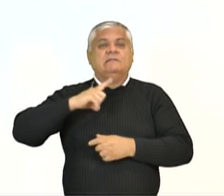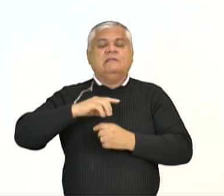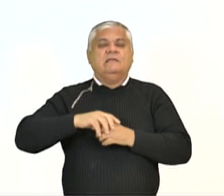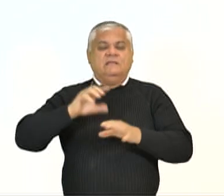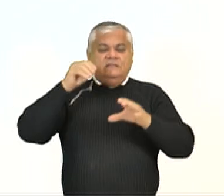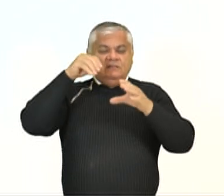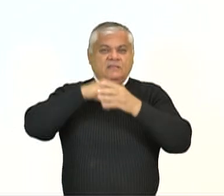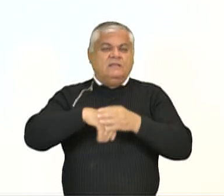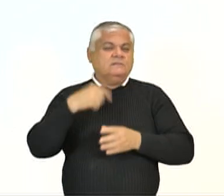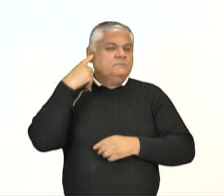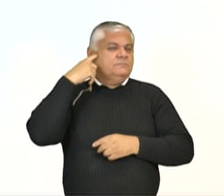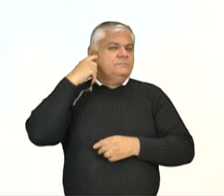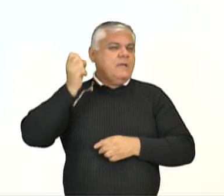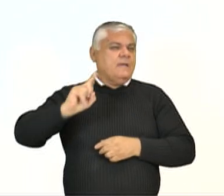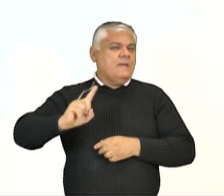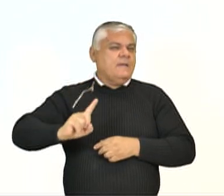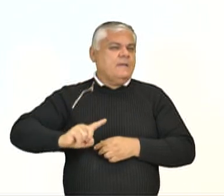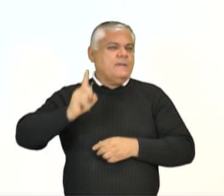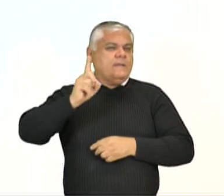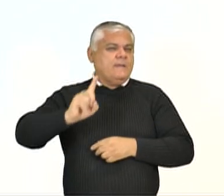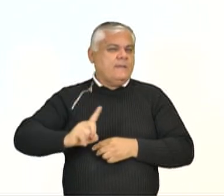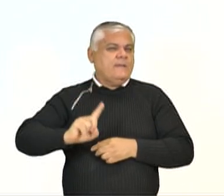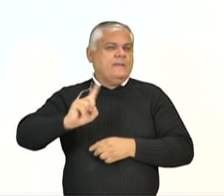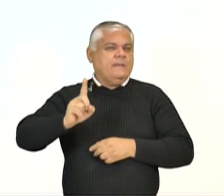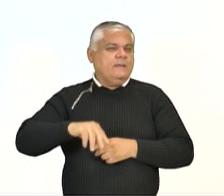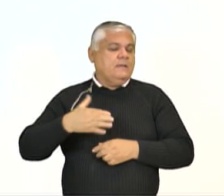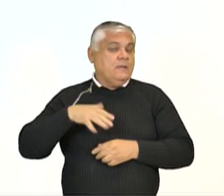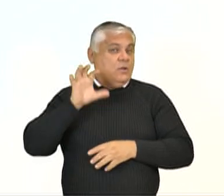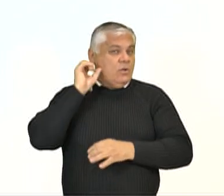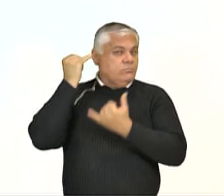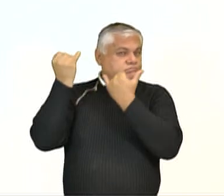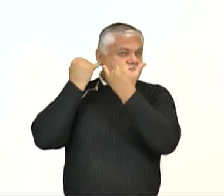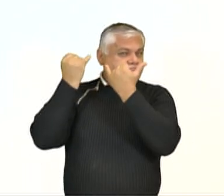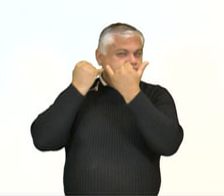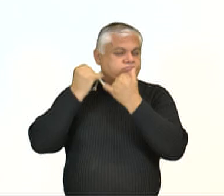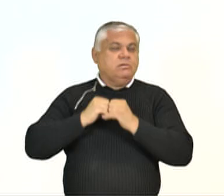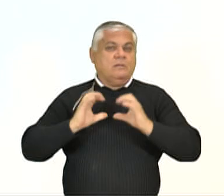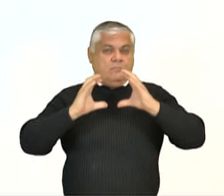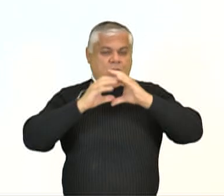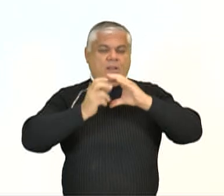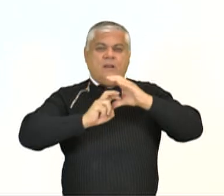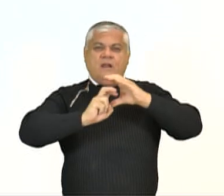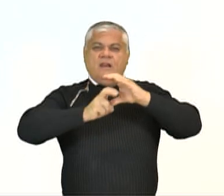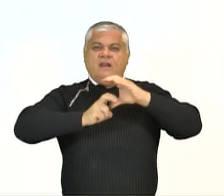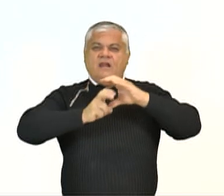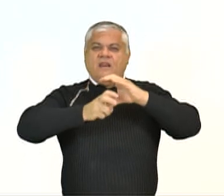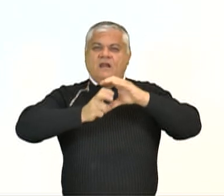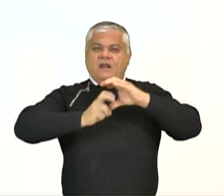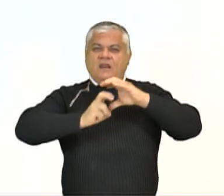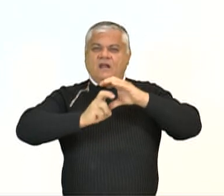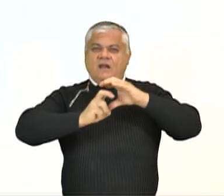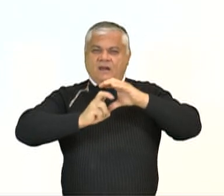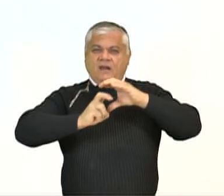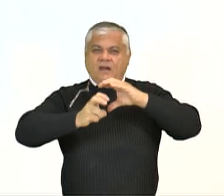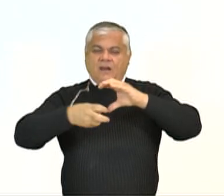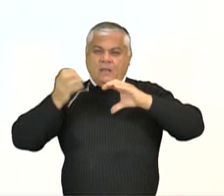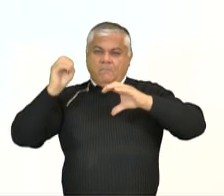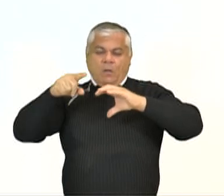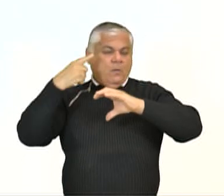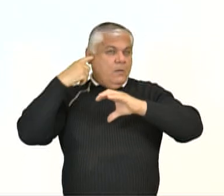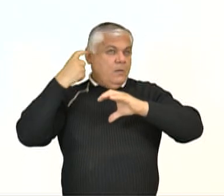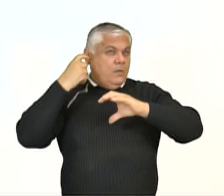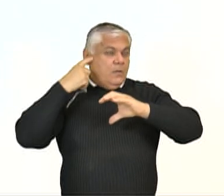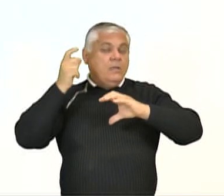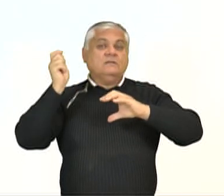guiso dentro e furos para passagem do som. Então, dentro dela tem guizos, que quando ela se movimenta faz barulho, né?